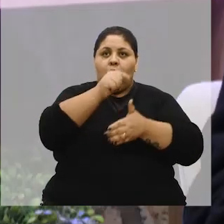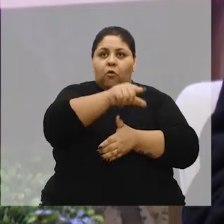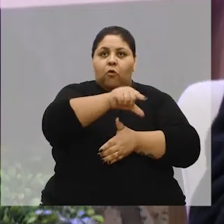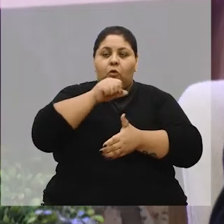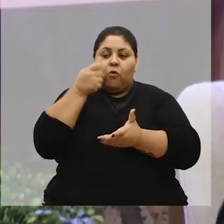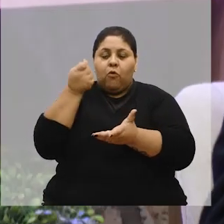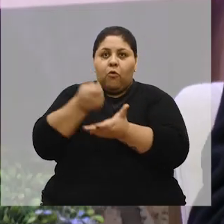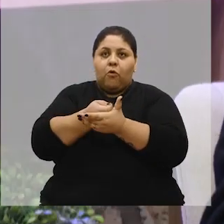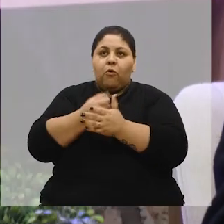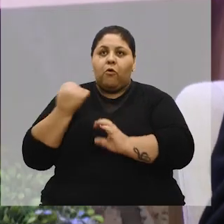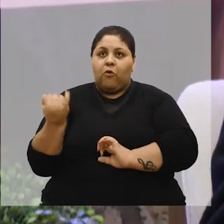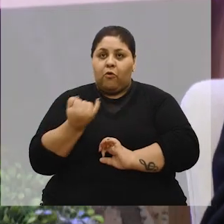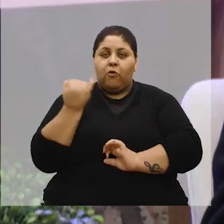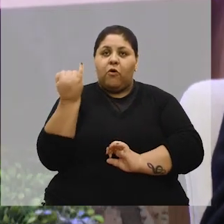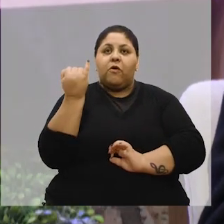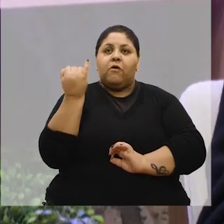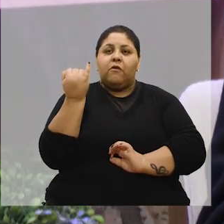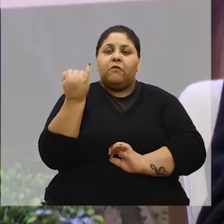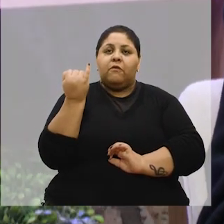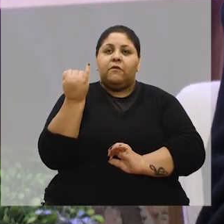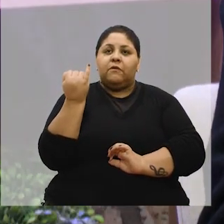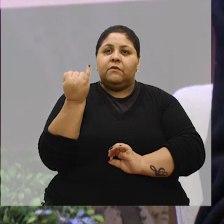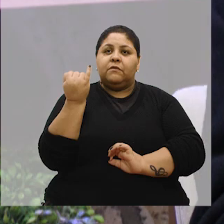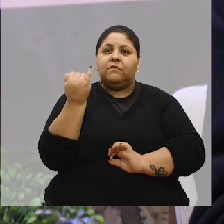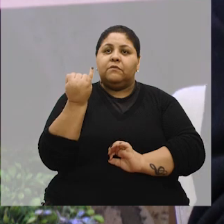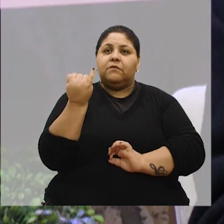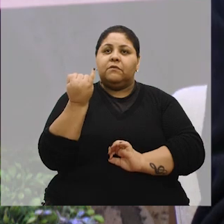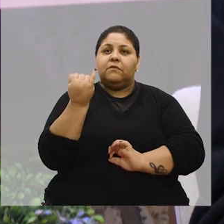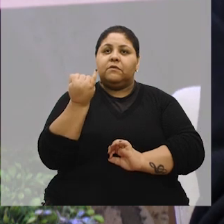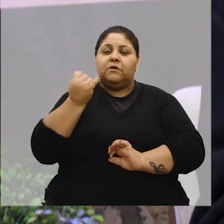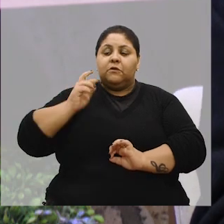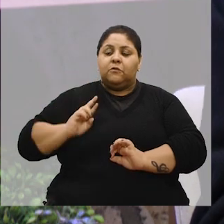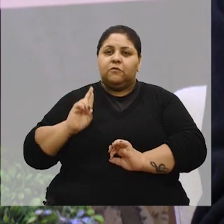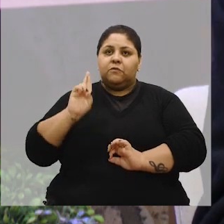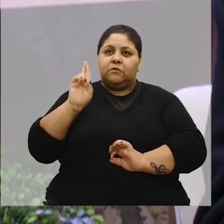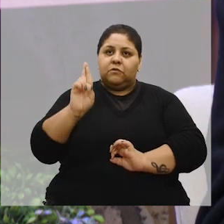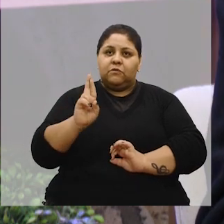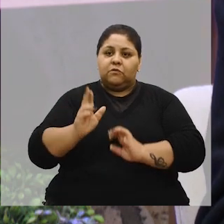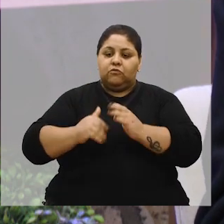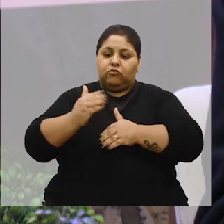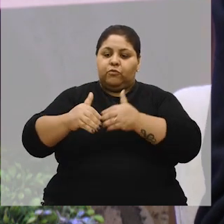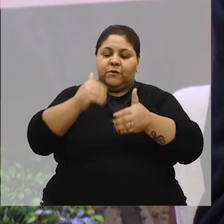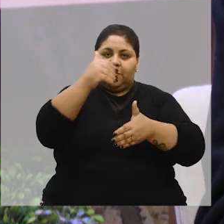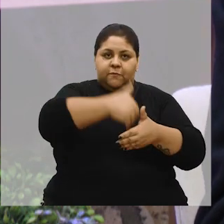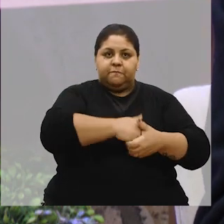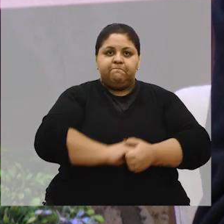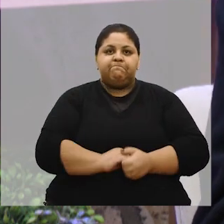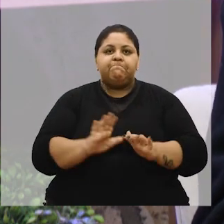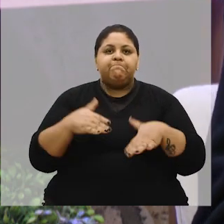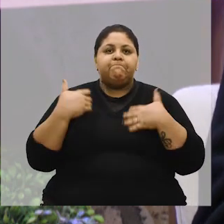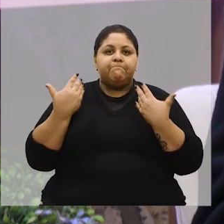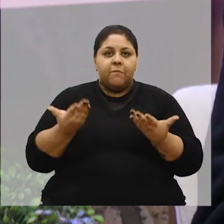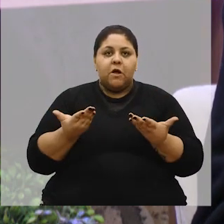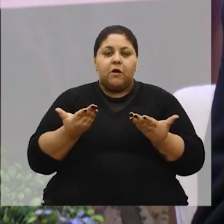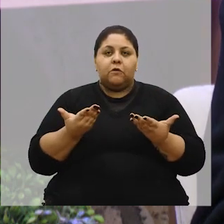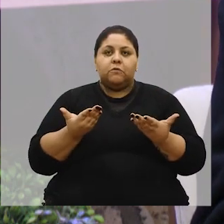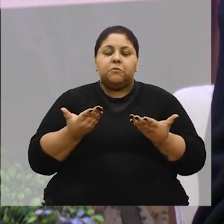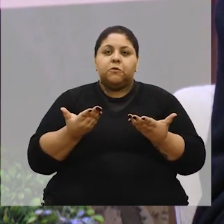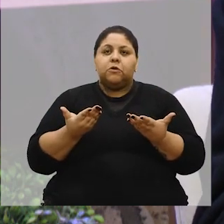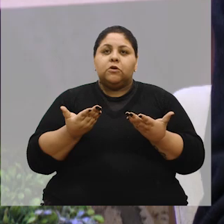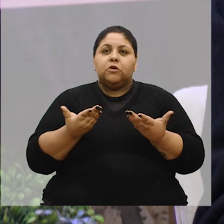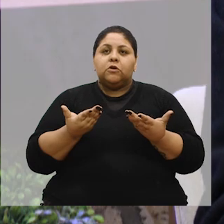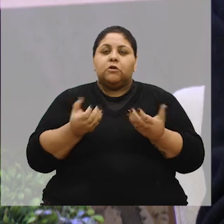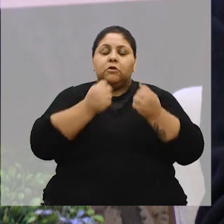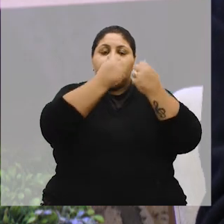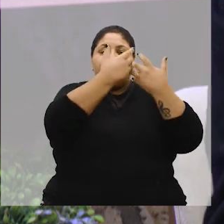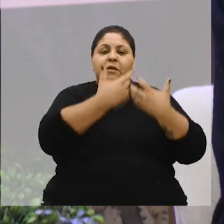voto obrigatório e a importância dessa representatividade no processo eleitoral. Bom, vamos lá então. Me